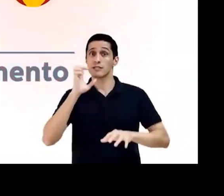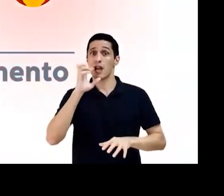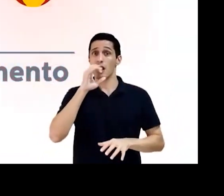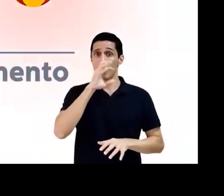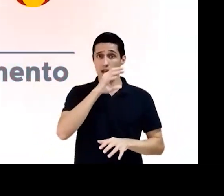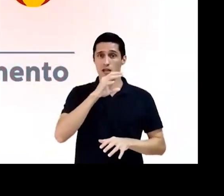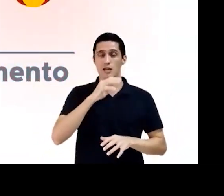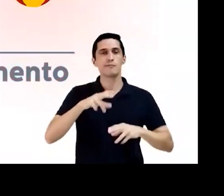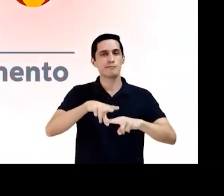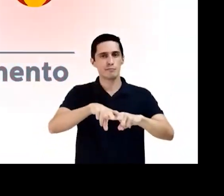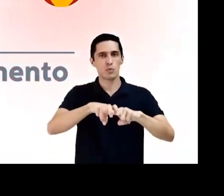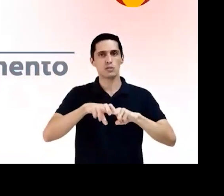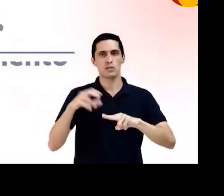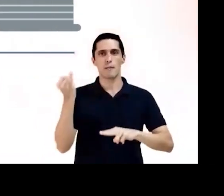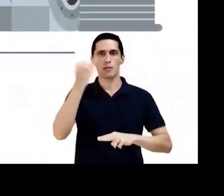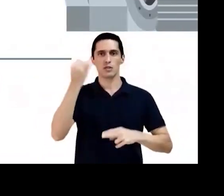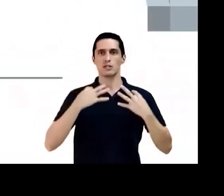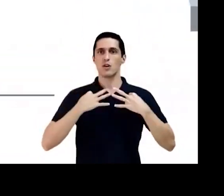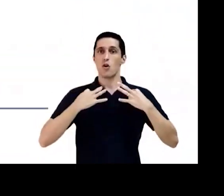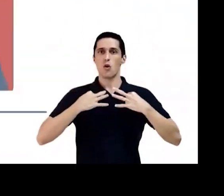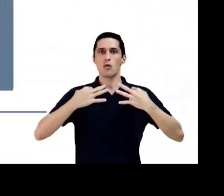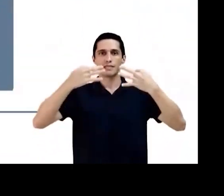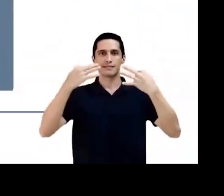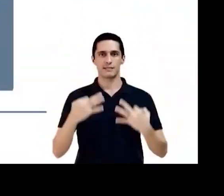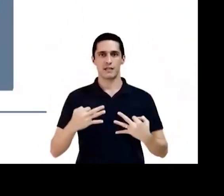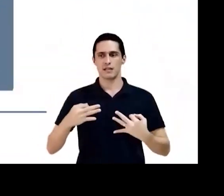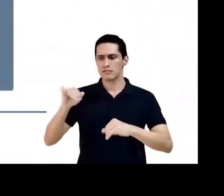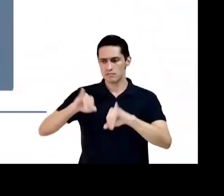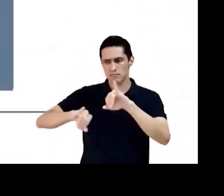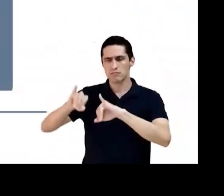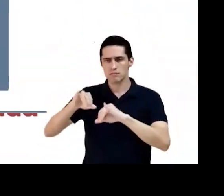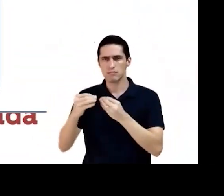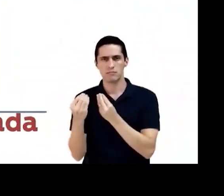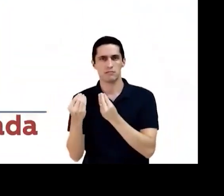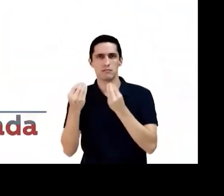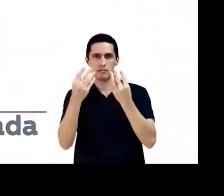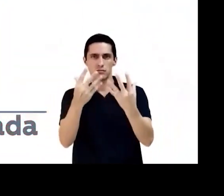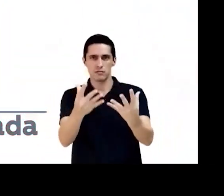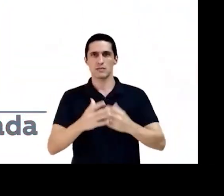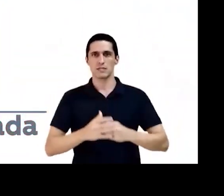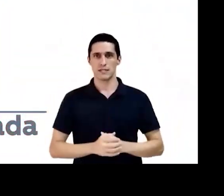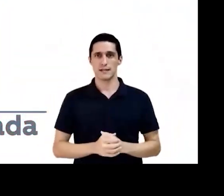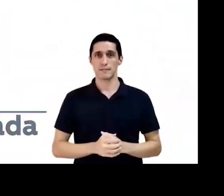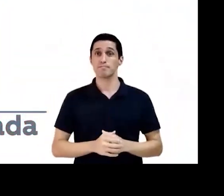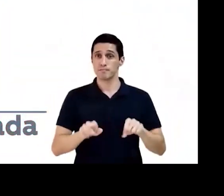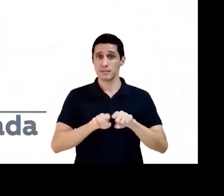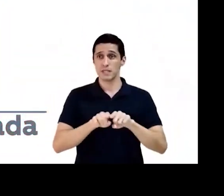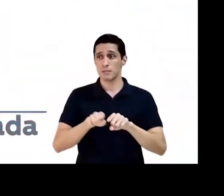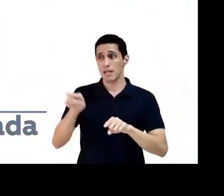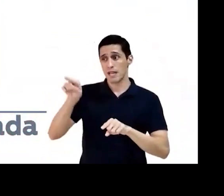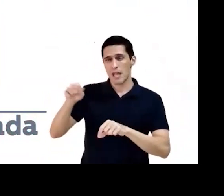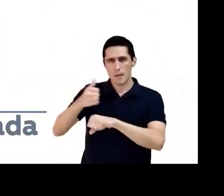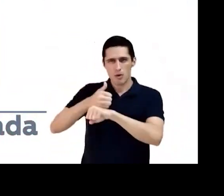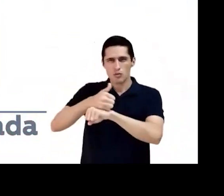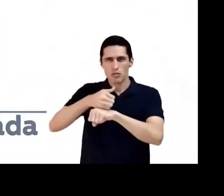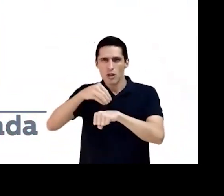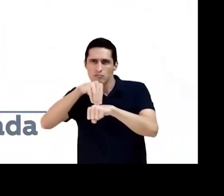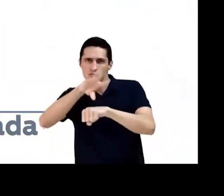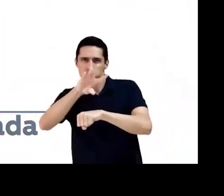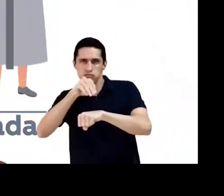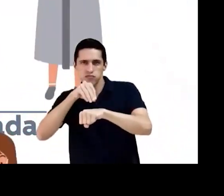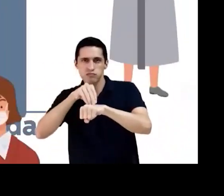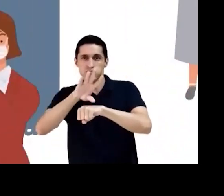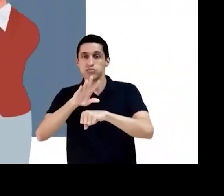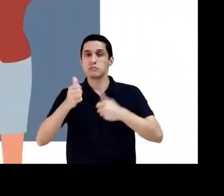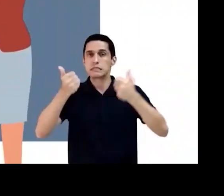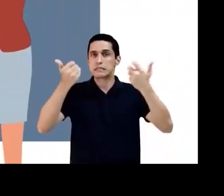aquecimento. Por isso é importante que o paciente use vestimenta adequada, fornecida pelo laboratório, e siga as orientações dos profissionais do